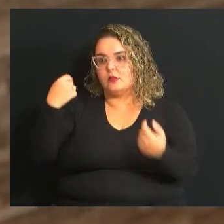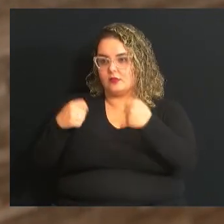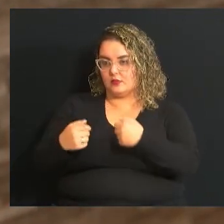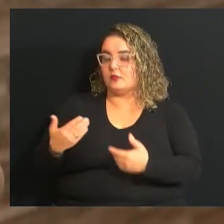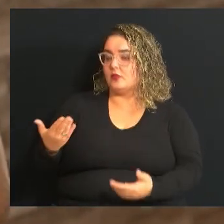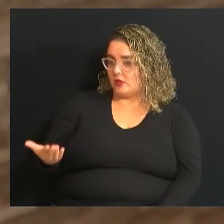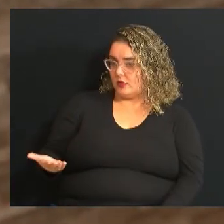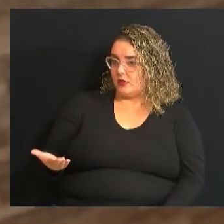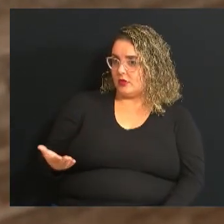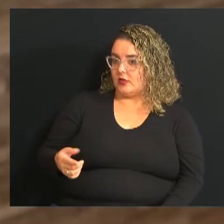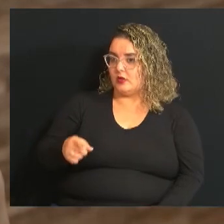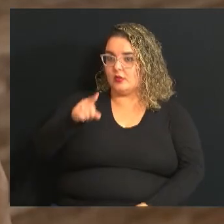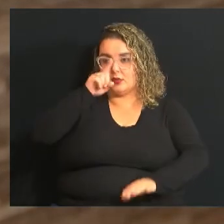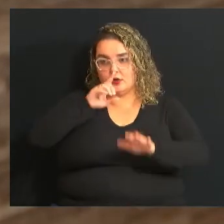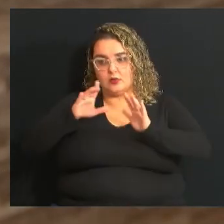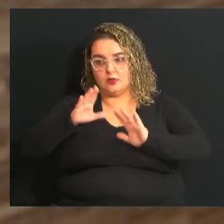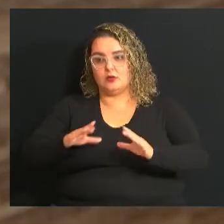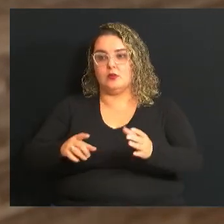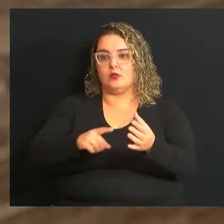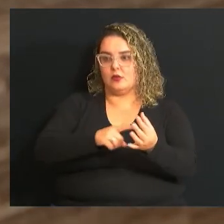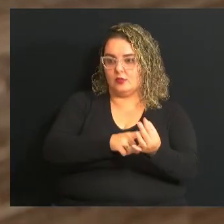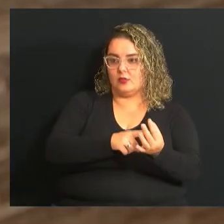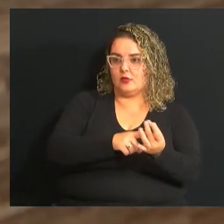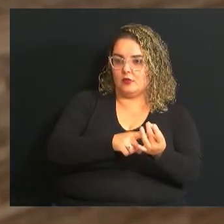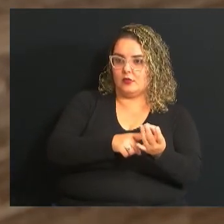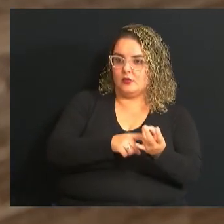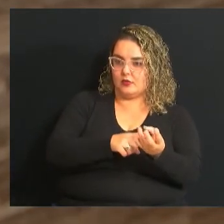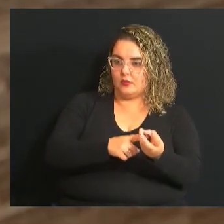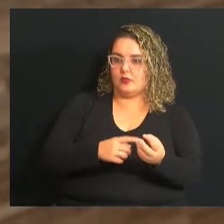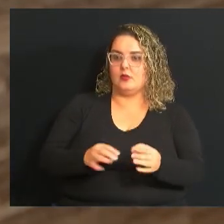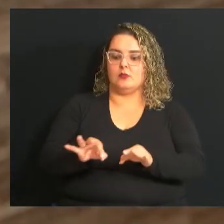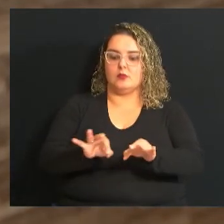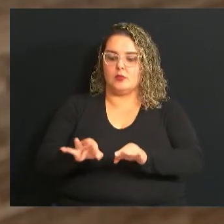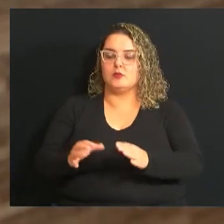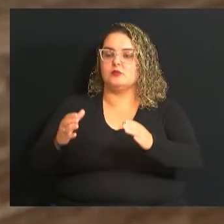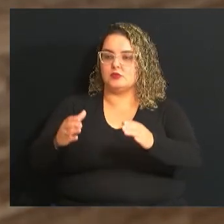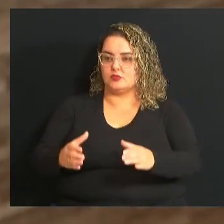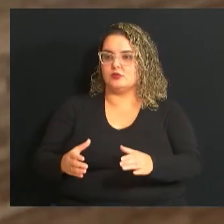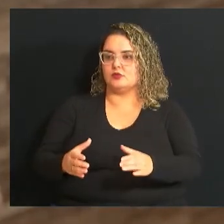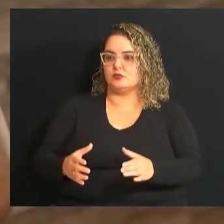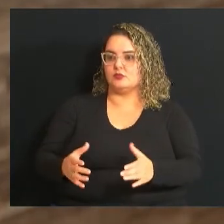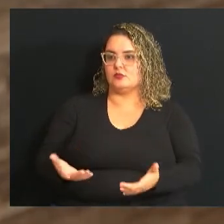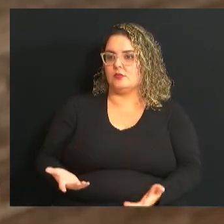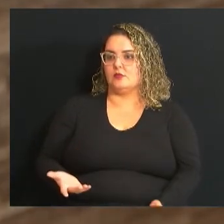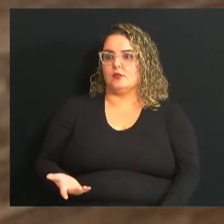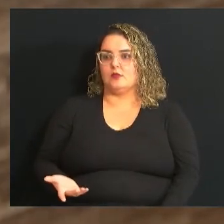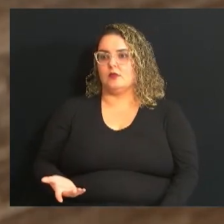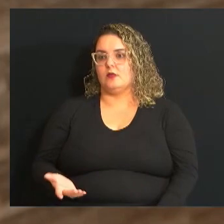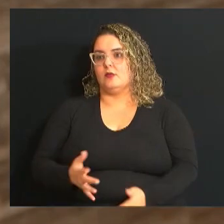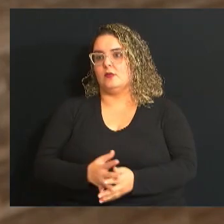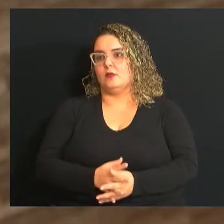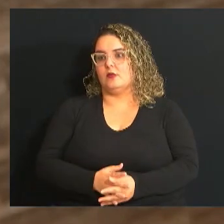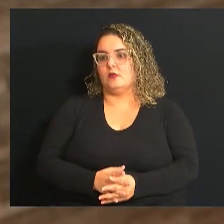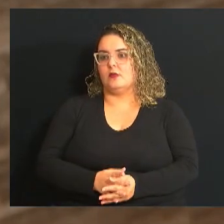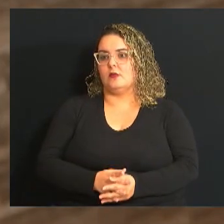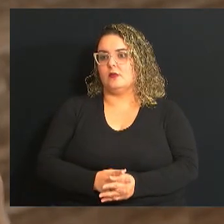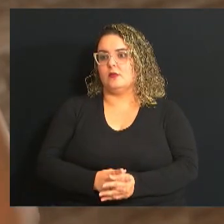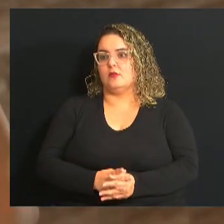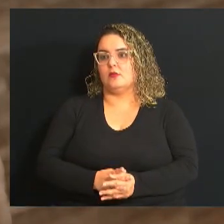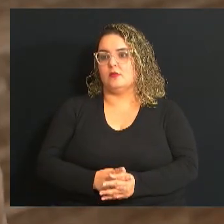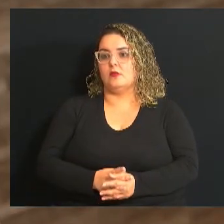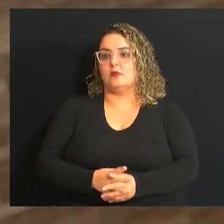a rescisão 48 horas antes do seu embarque. Passado esse período, ele já não